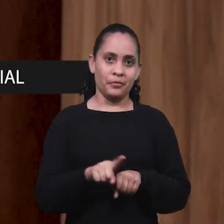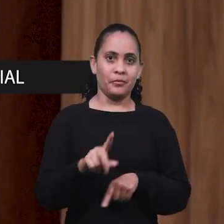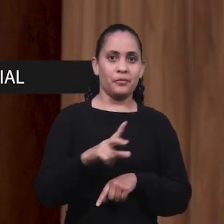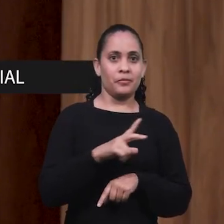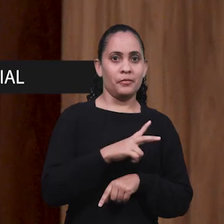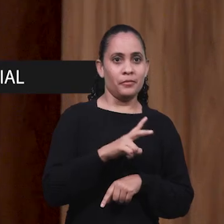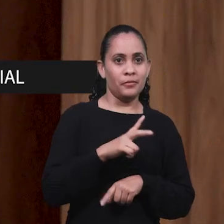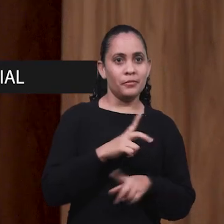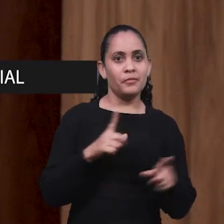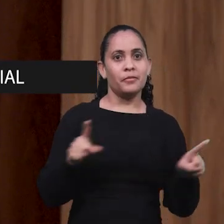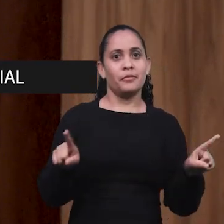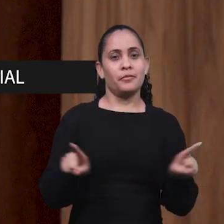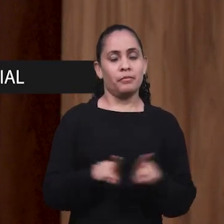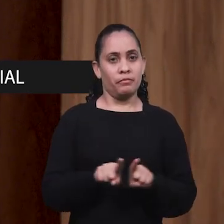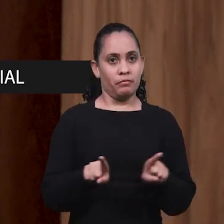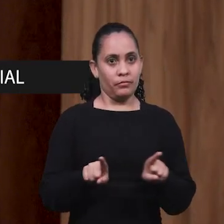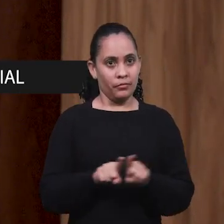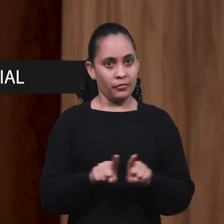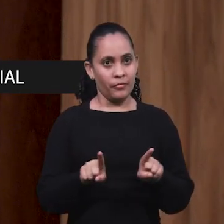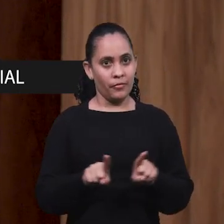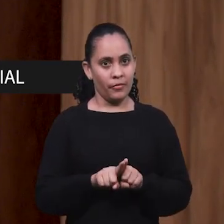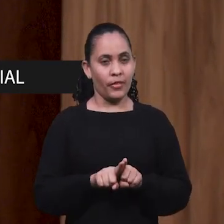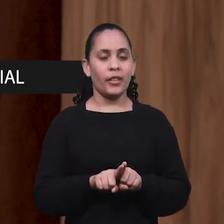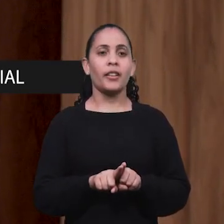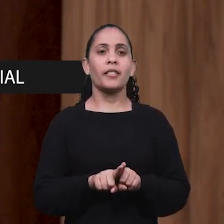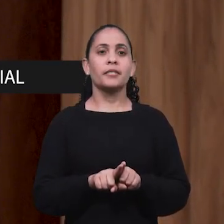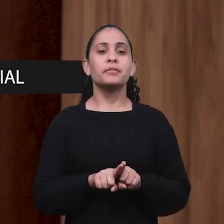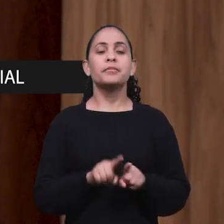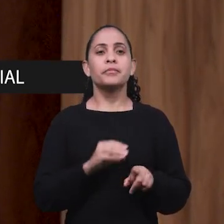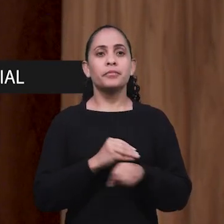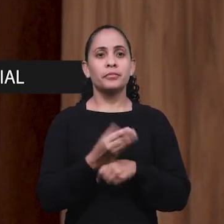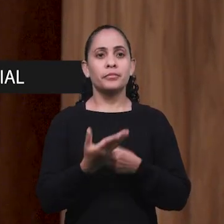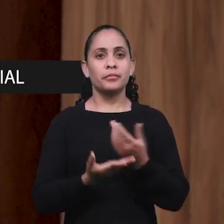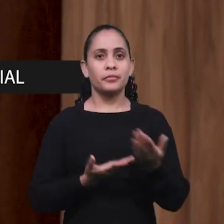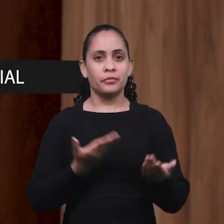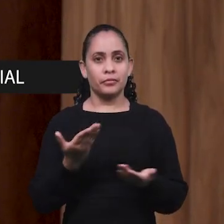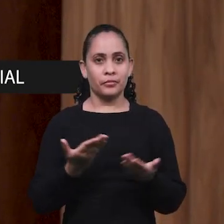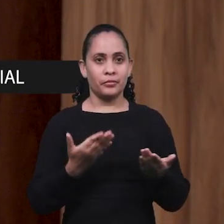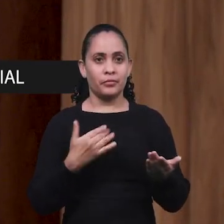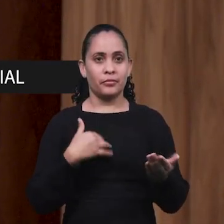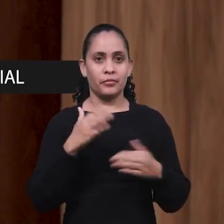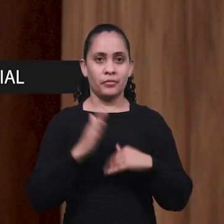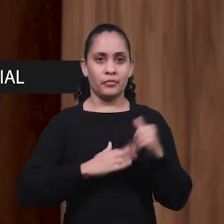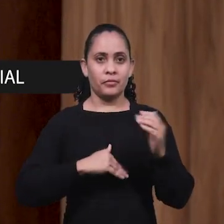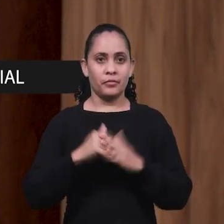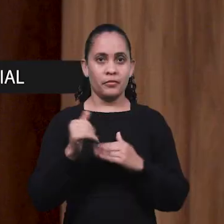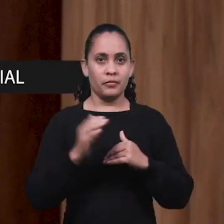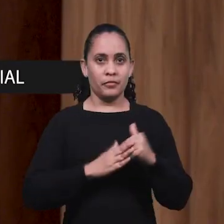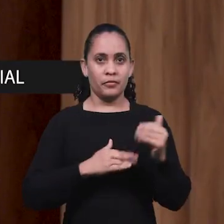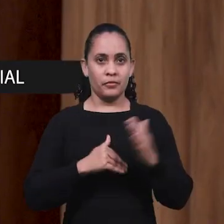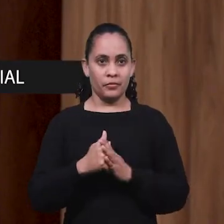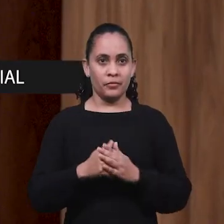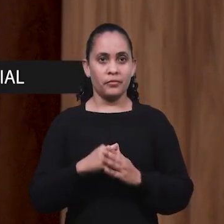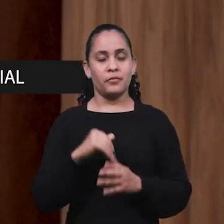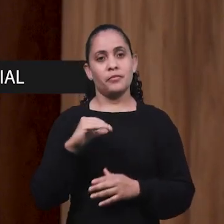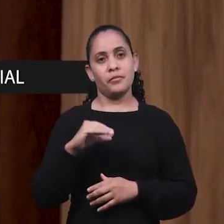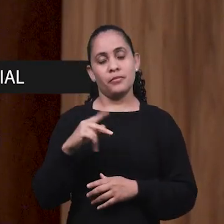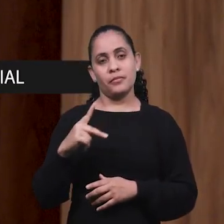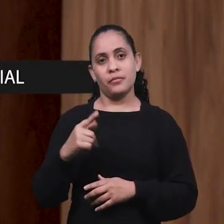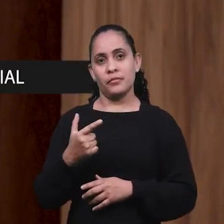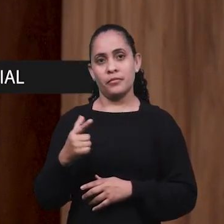corretor de seguros da SUSEP, especialista em investimentos pela Ambima, CPA